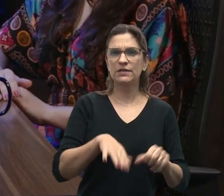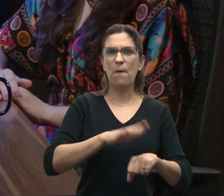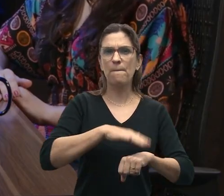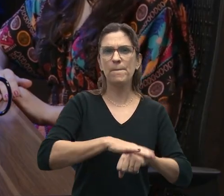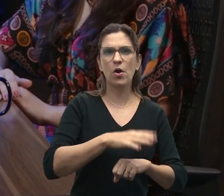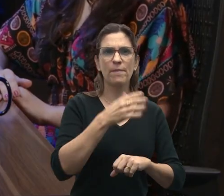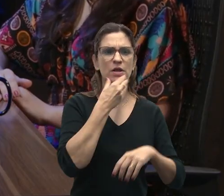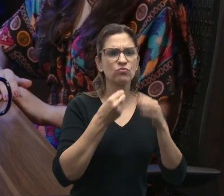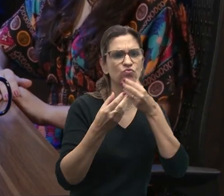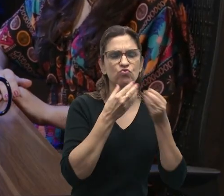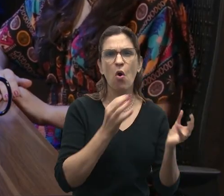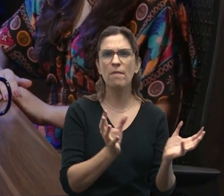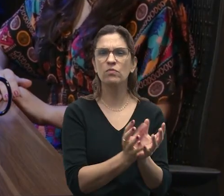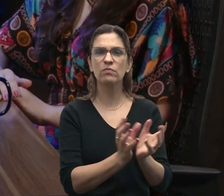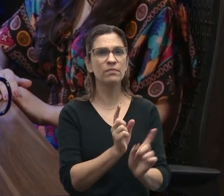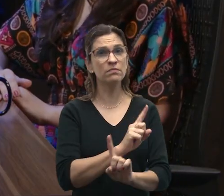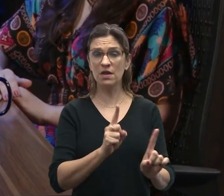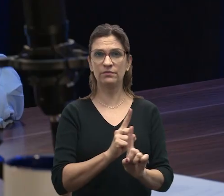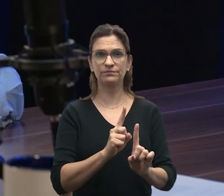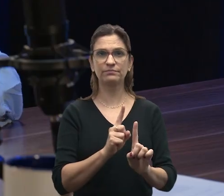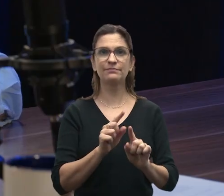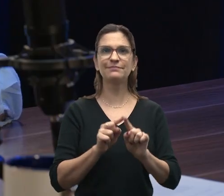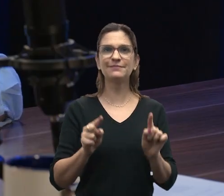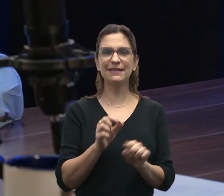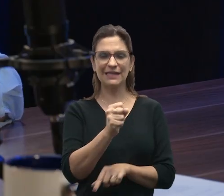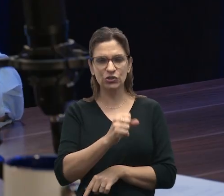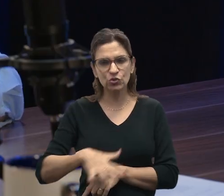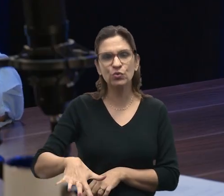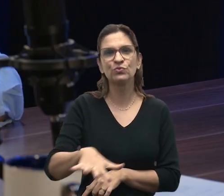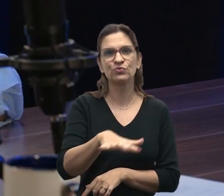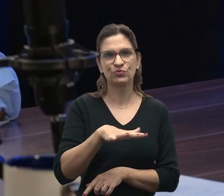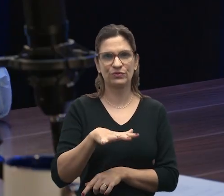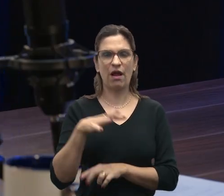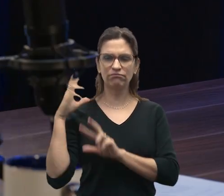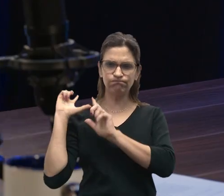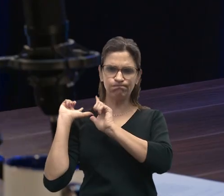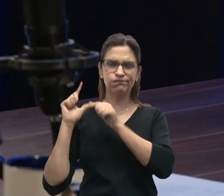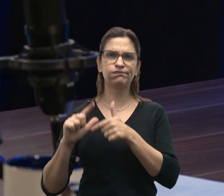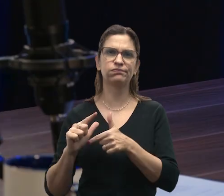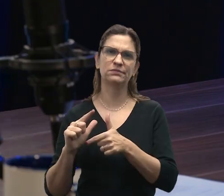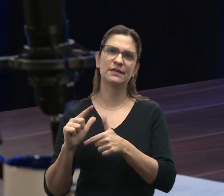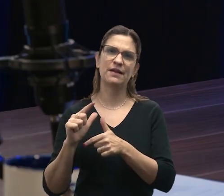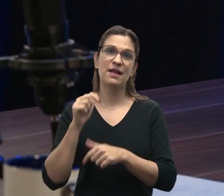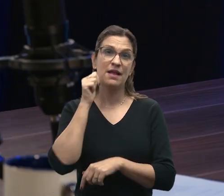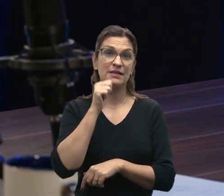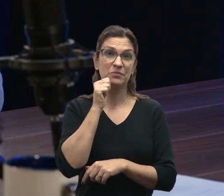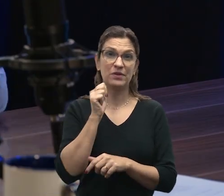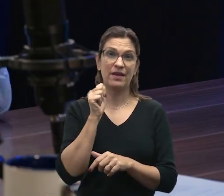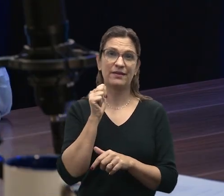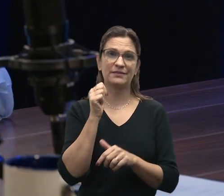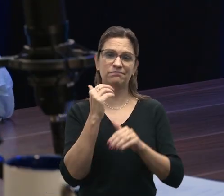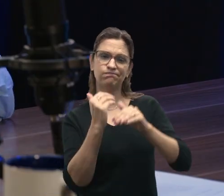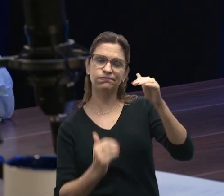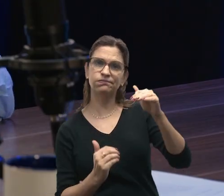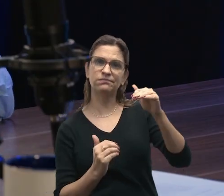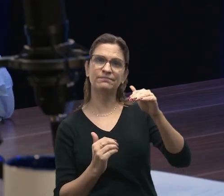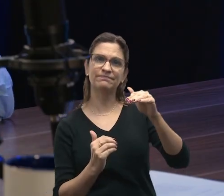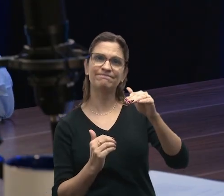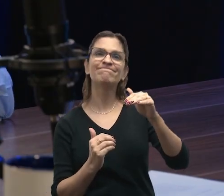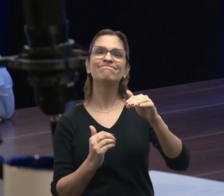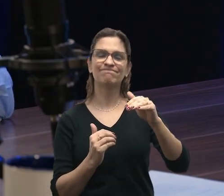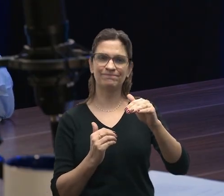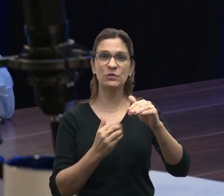de uma sociedade em que as mulheres valem menos do que os homens. É isso que está no imaginário